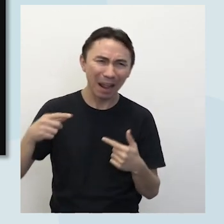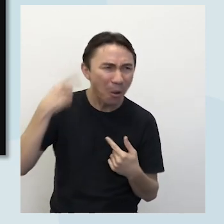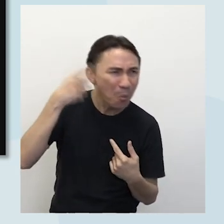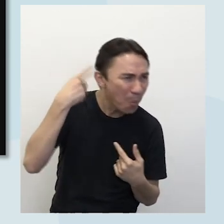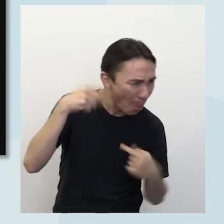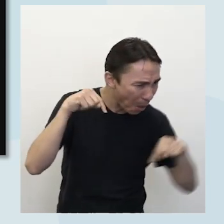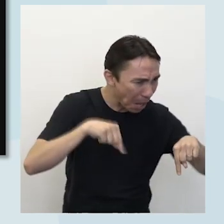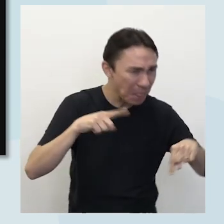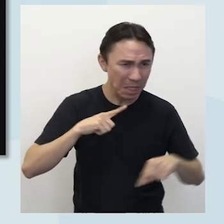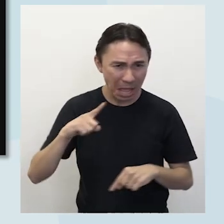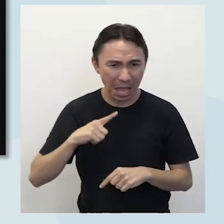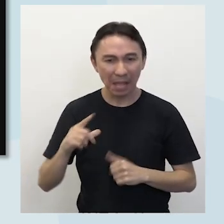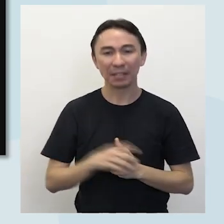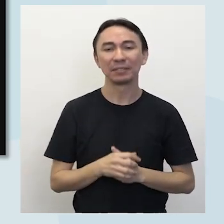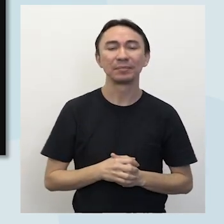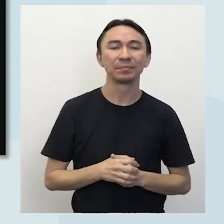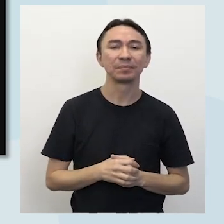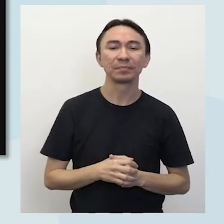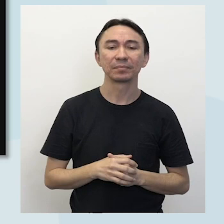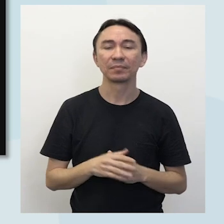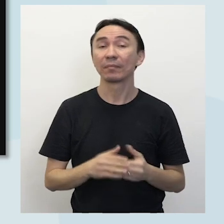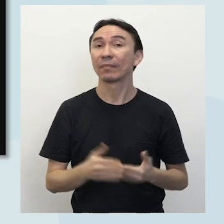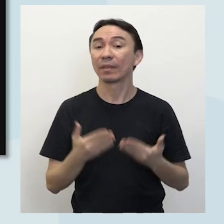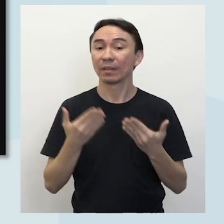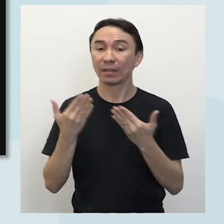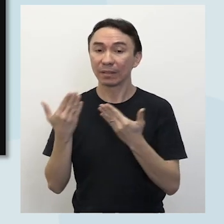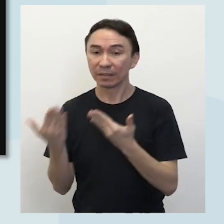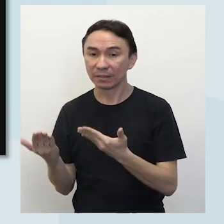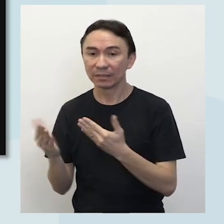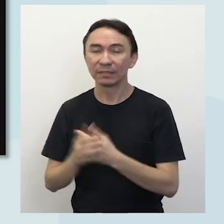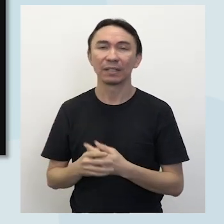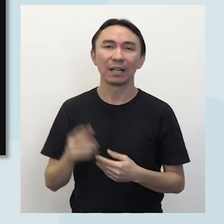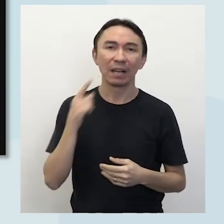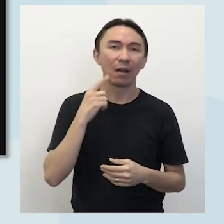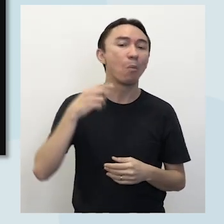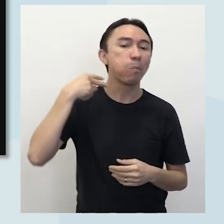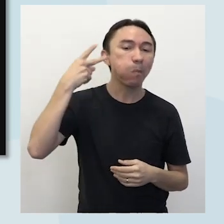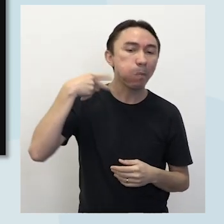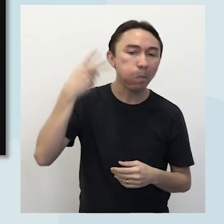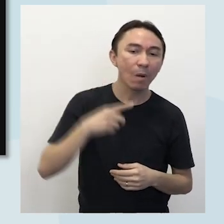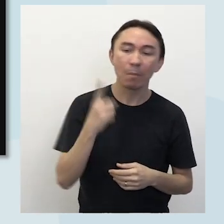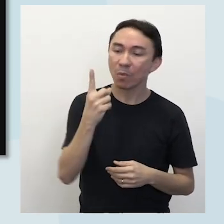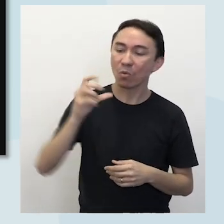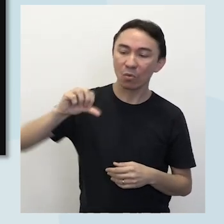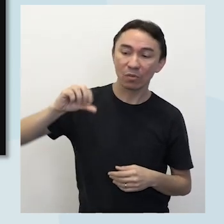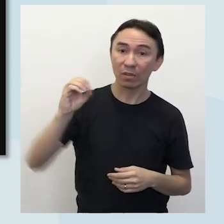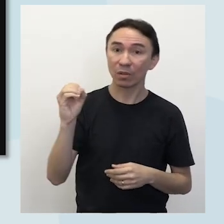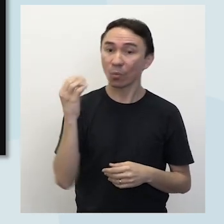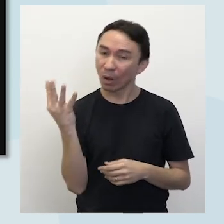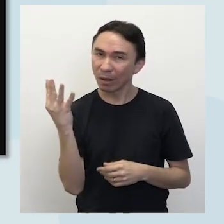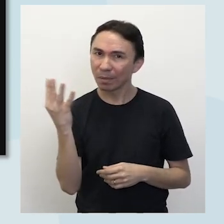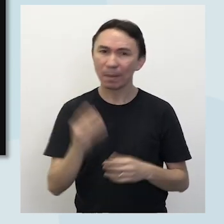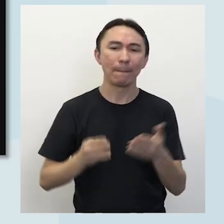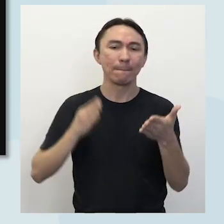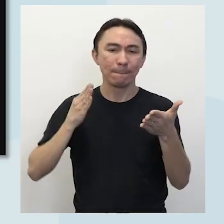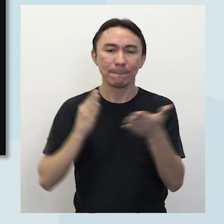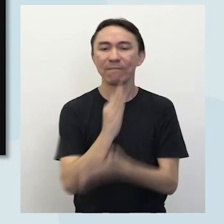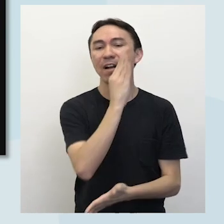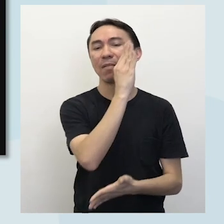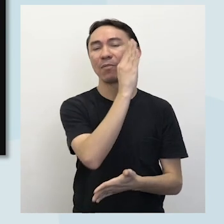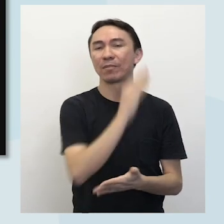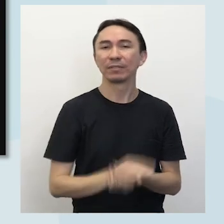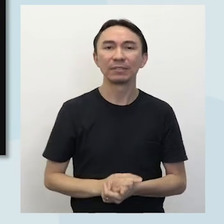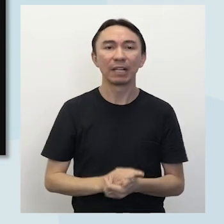E aí, olha lá, próximo quadro, o que tem? Câmara de Itaguaí, 1904, Aprovado. Decreto que